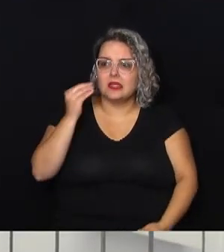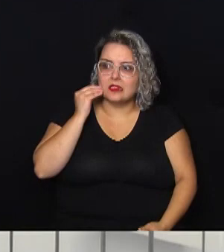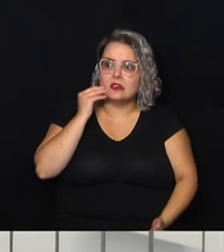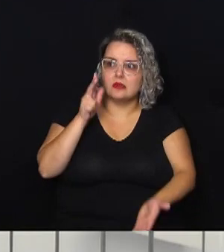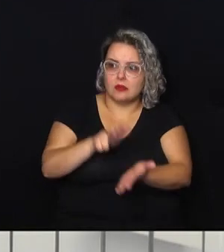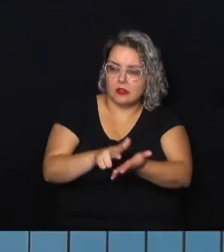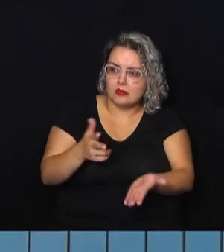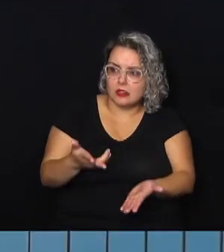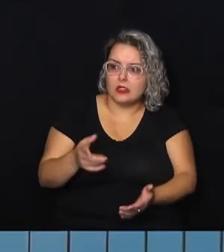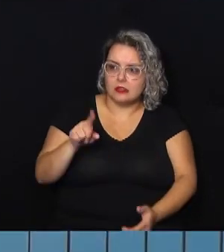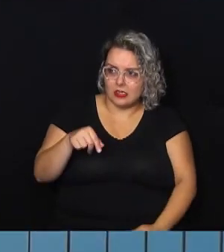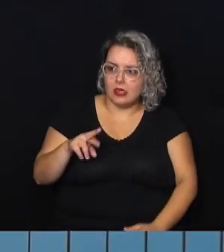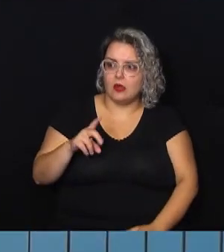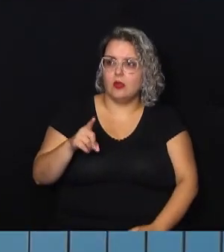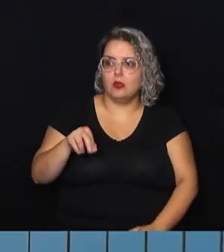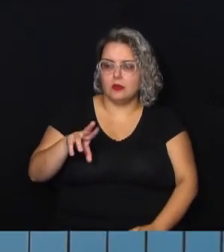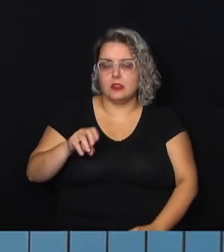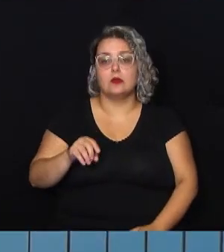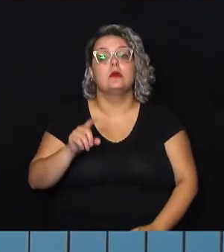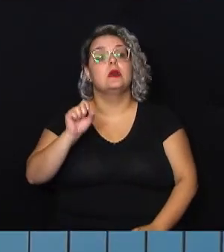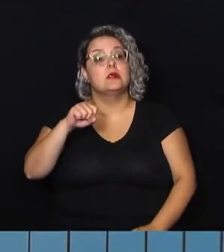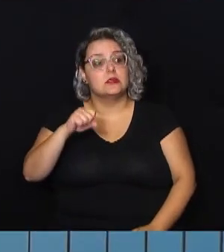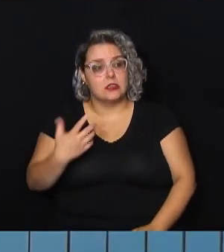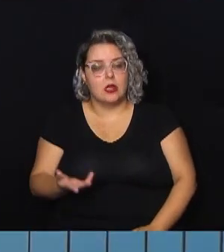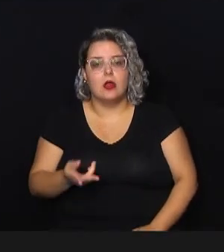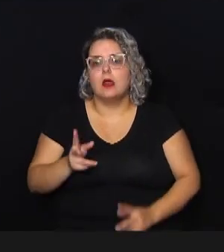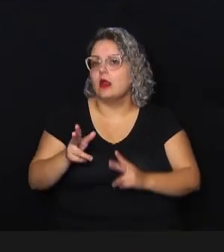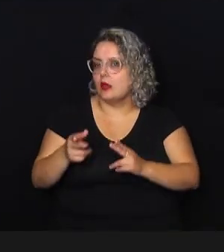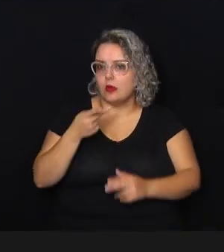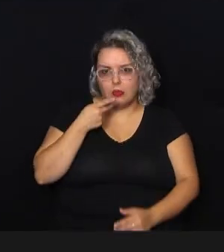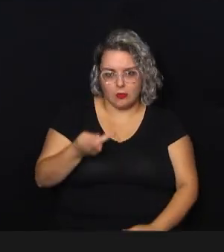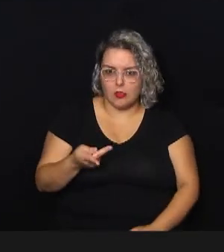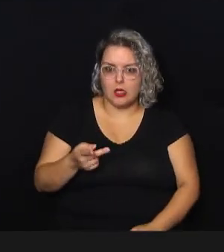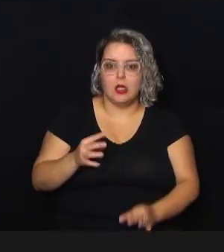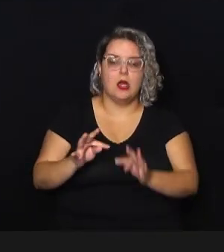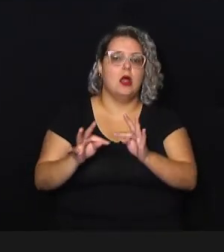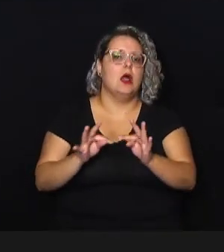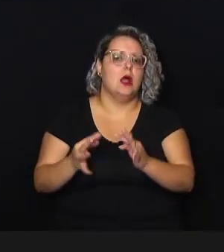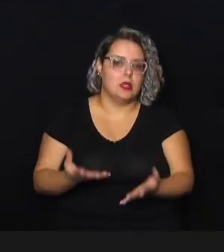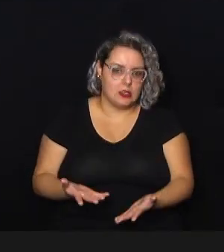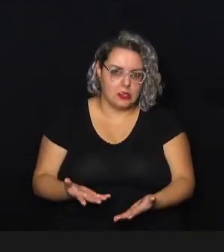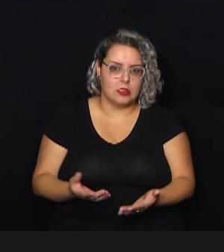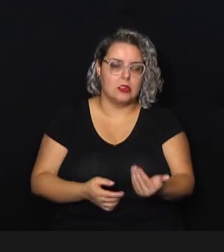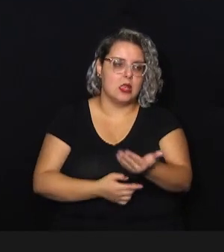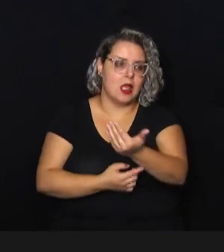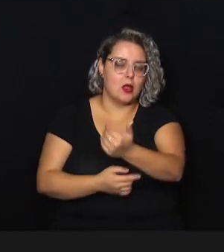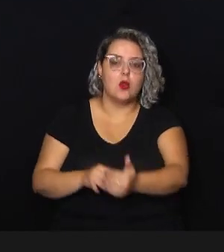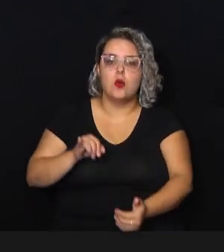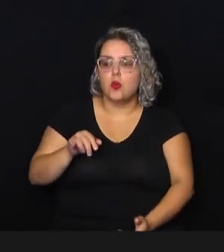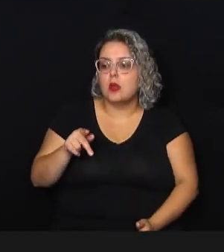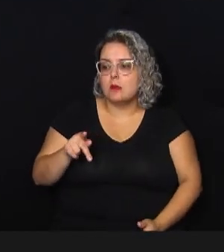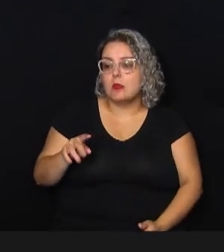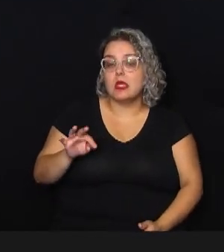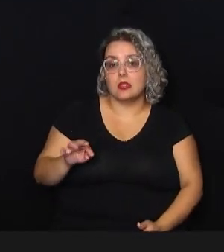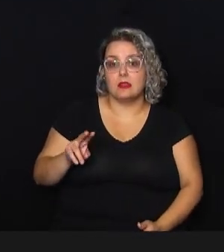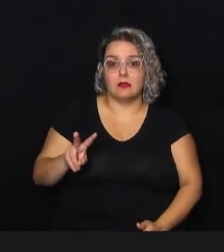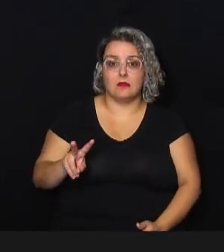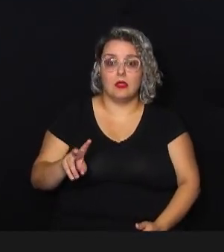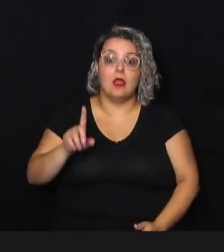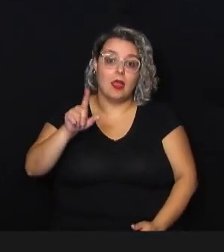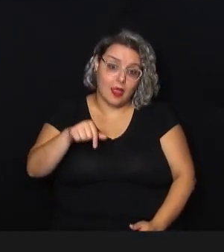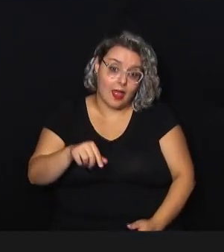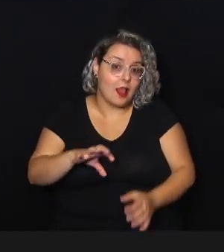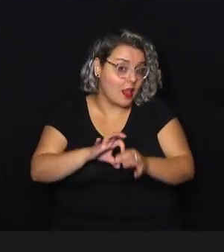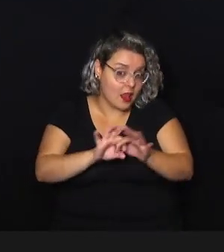Rodrigo? Exatamente. Como eu falei, a tecnologia IPTV, ela é uma tecnologia lícita, né, que